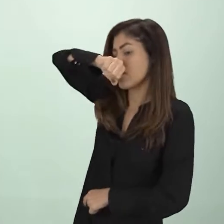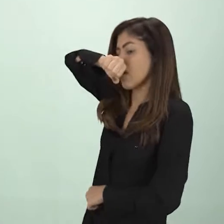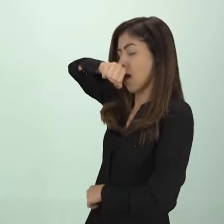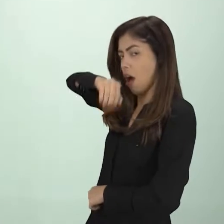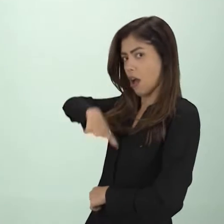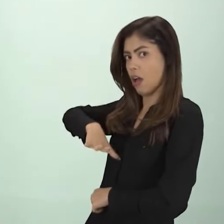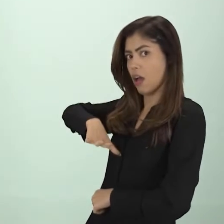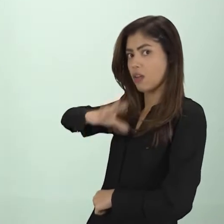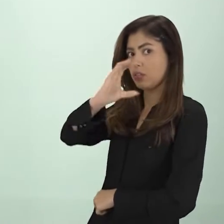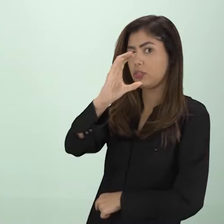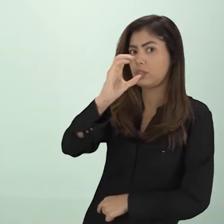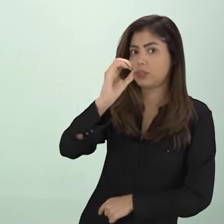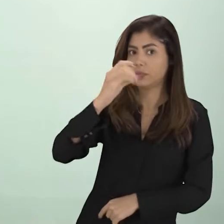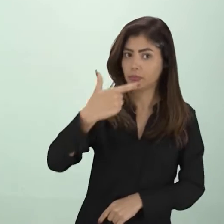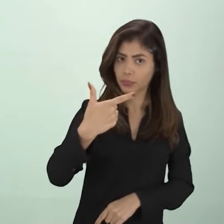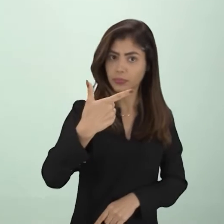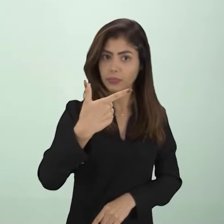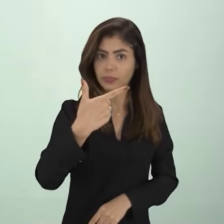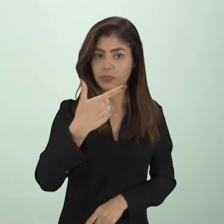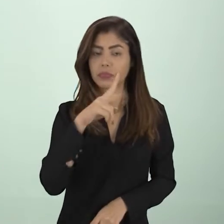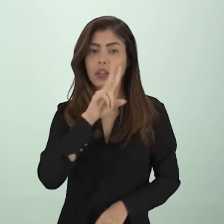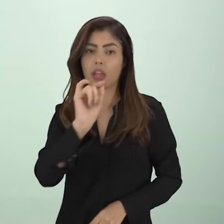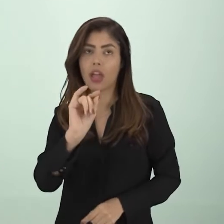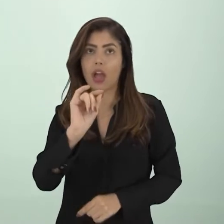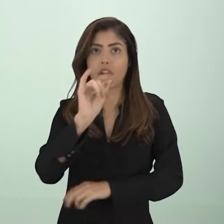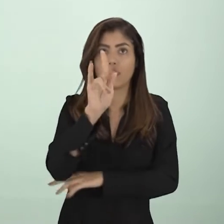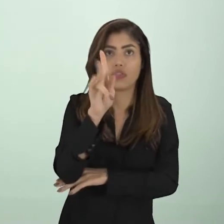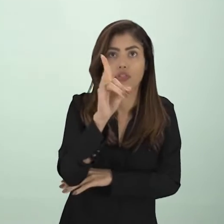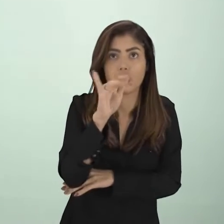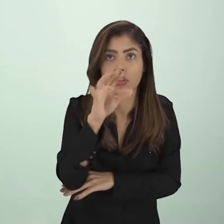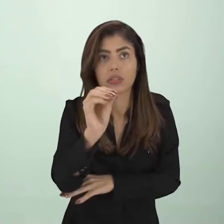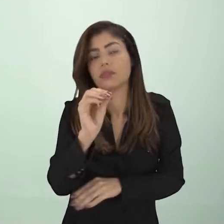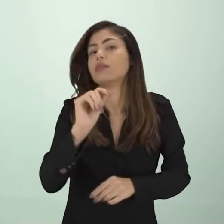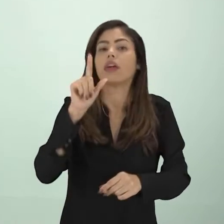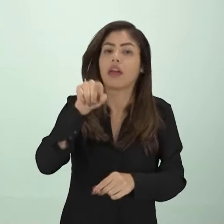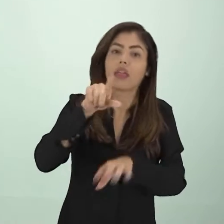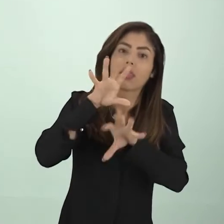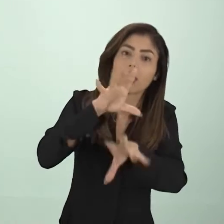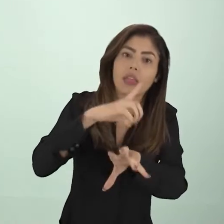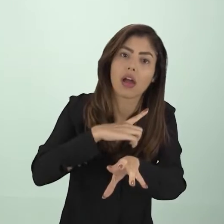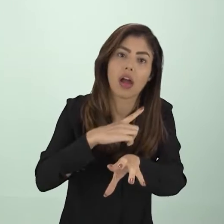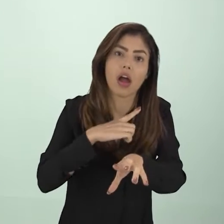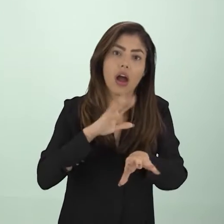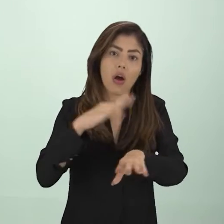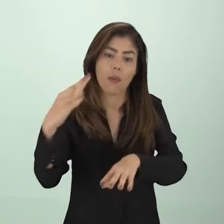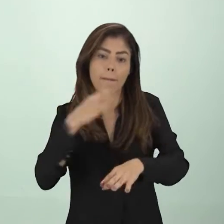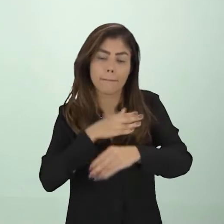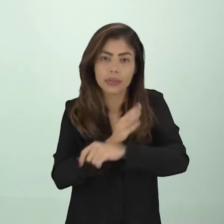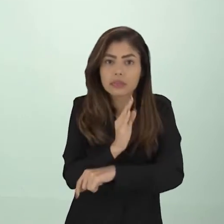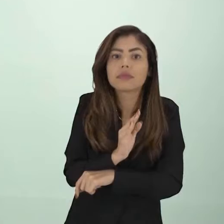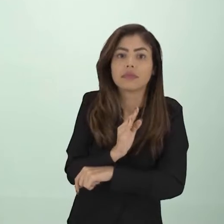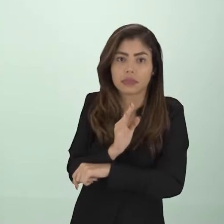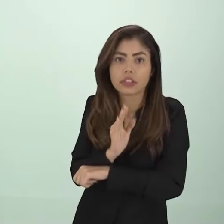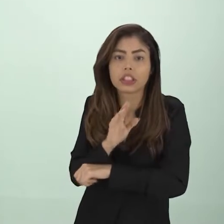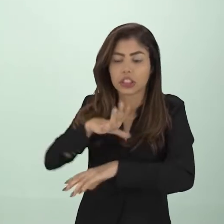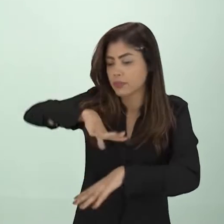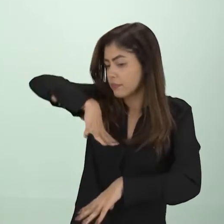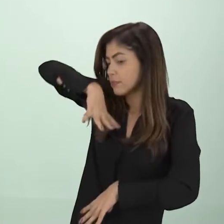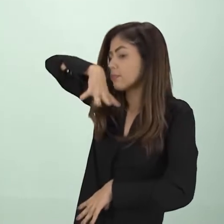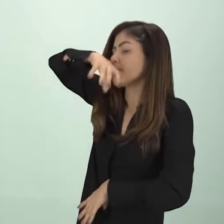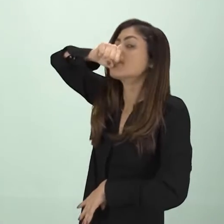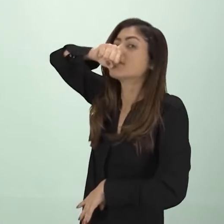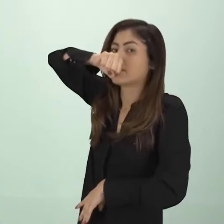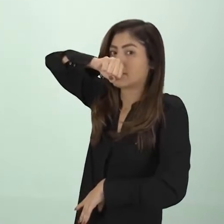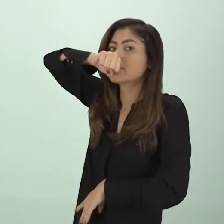para fora? O CO2, né? Que é o dióxido de carbono. Então, esse dióxido de carbono é absorvido